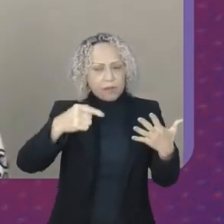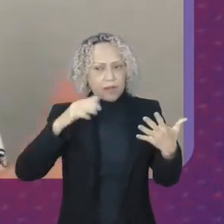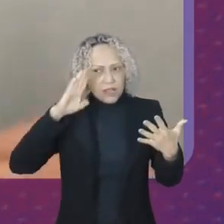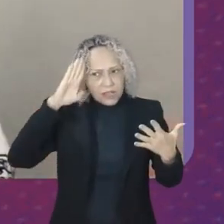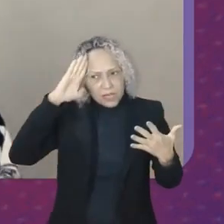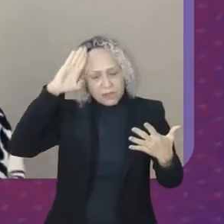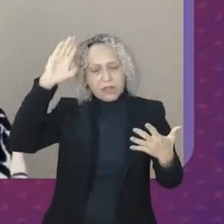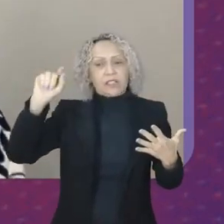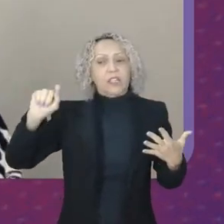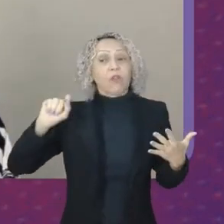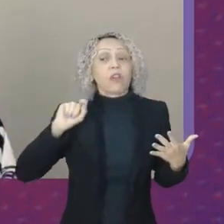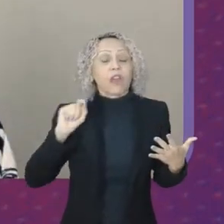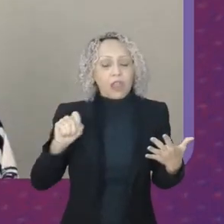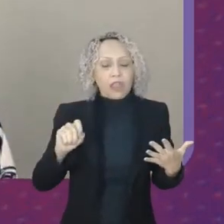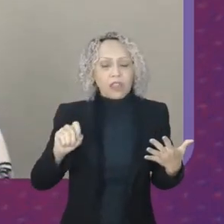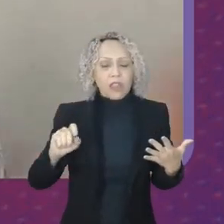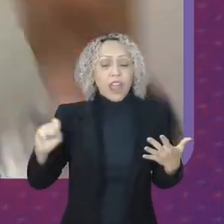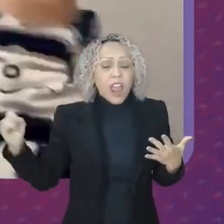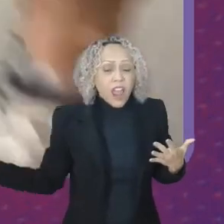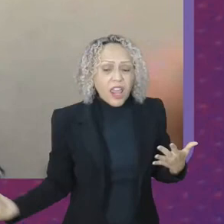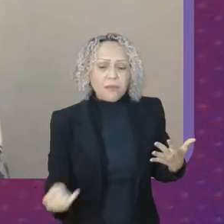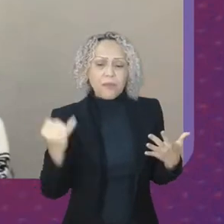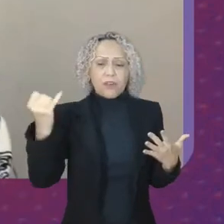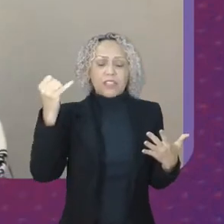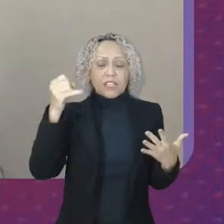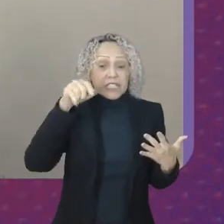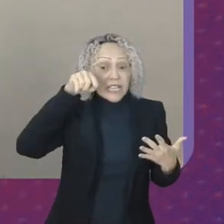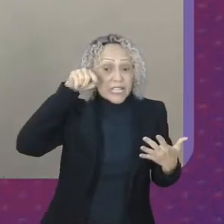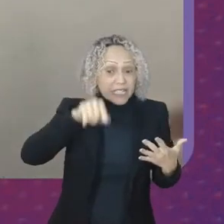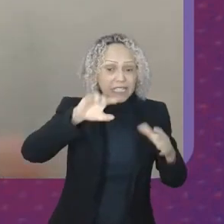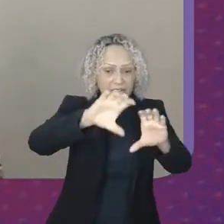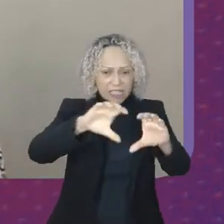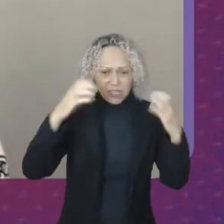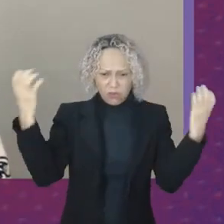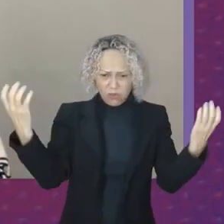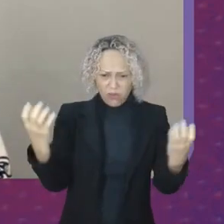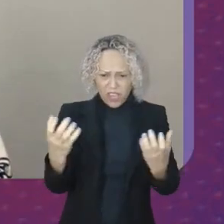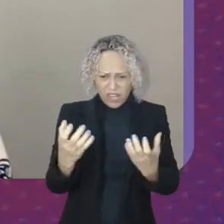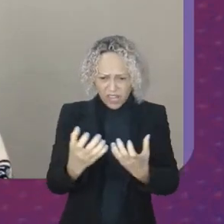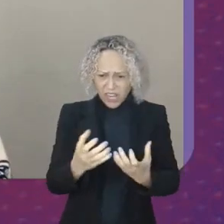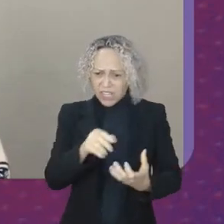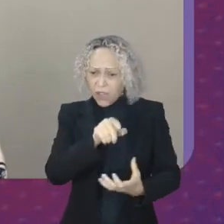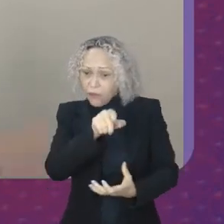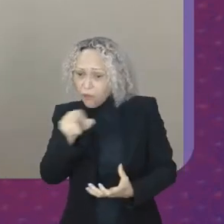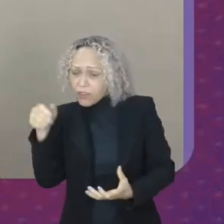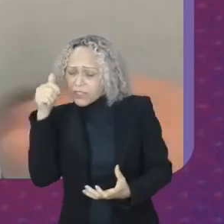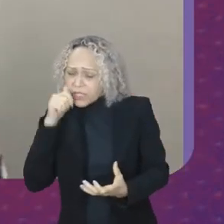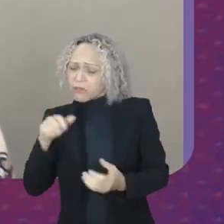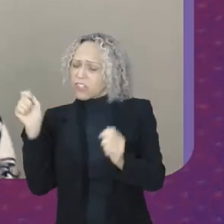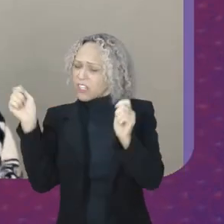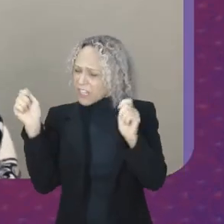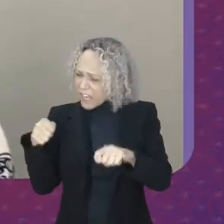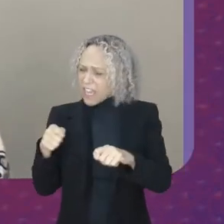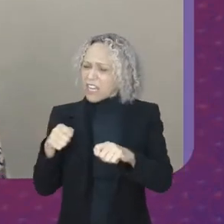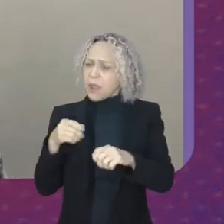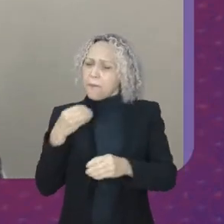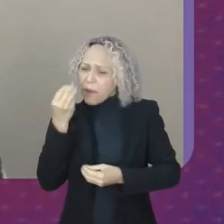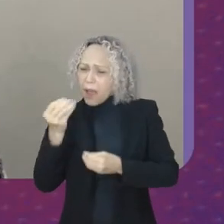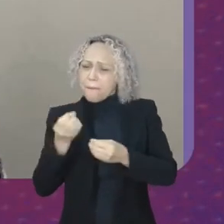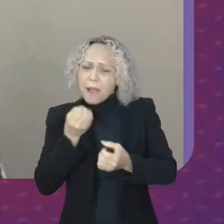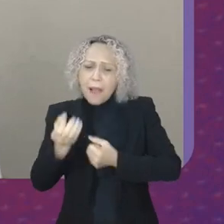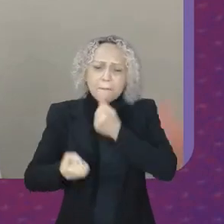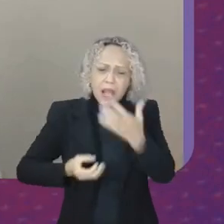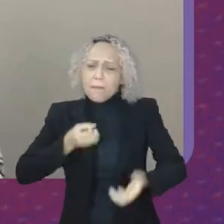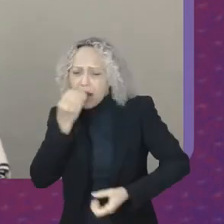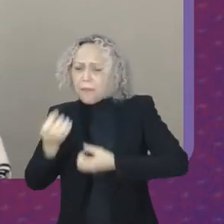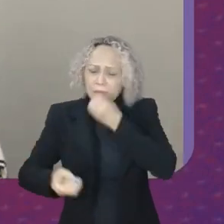vocês falem isso nas plenárias, peçam mais orçamento para o Ministério das Mulheres, falem das